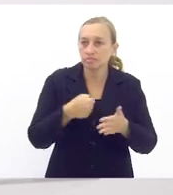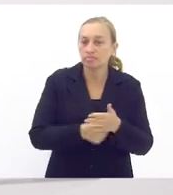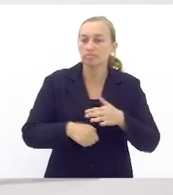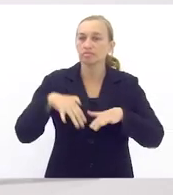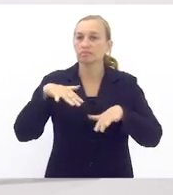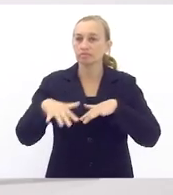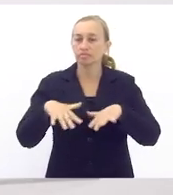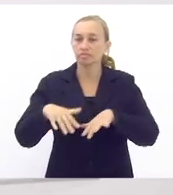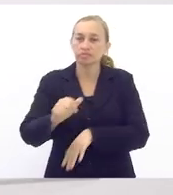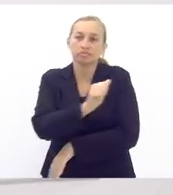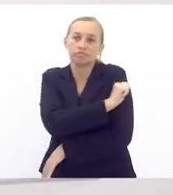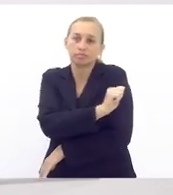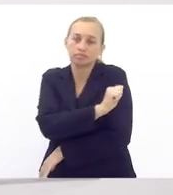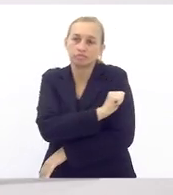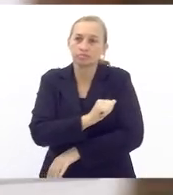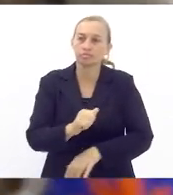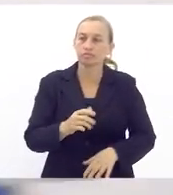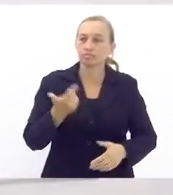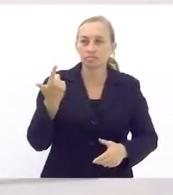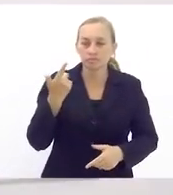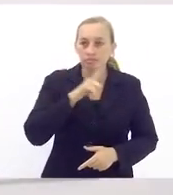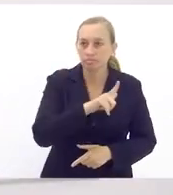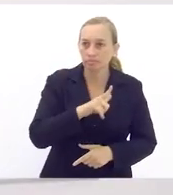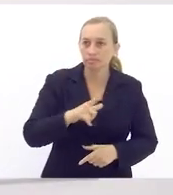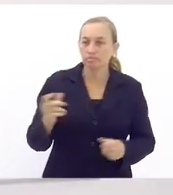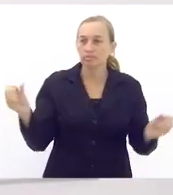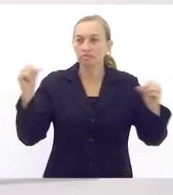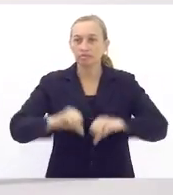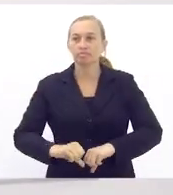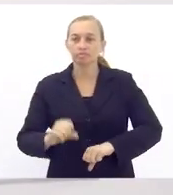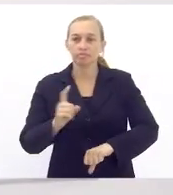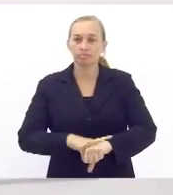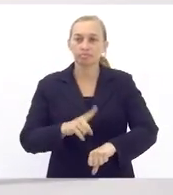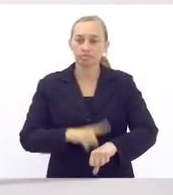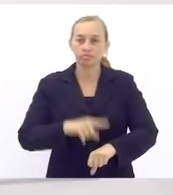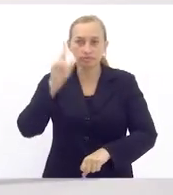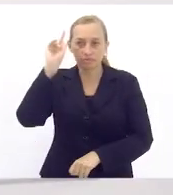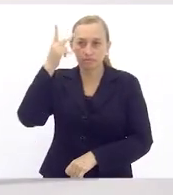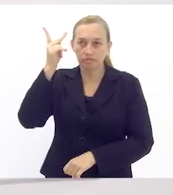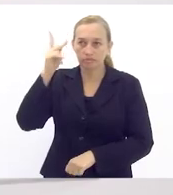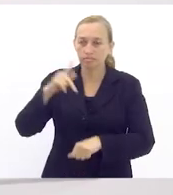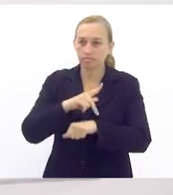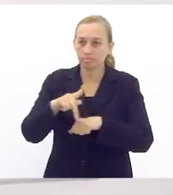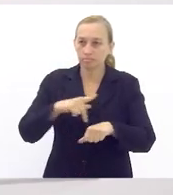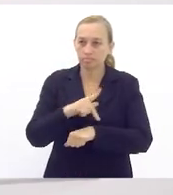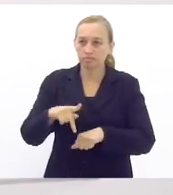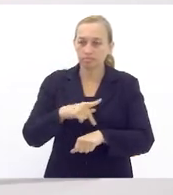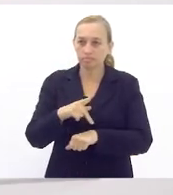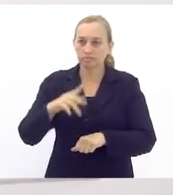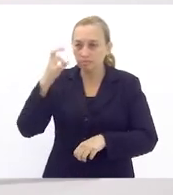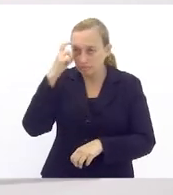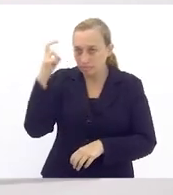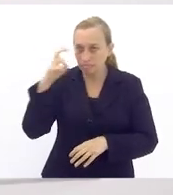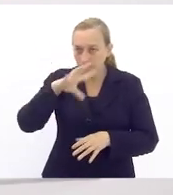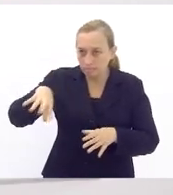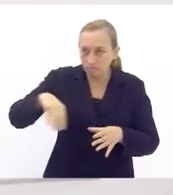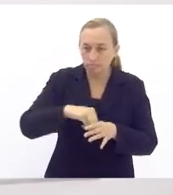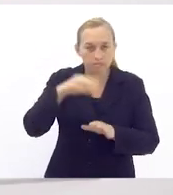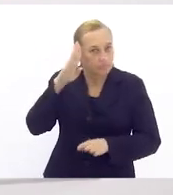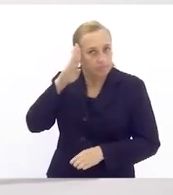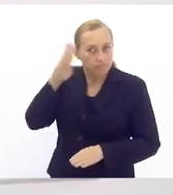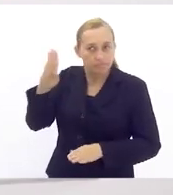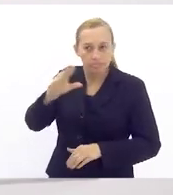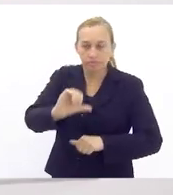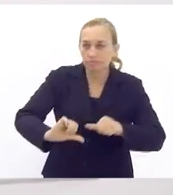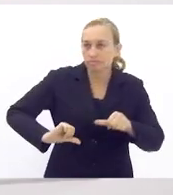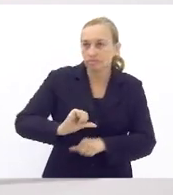estudantil que conseguiu ousar num dos piores momentos da história desse país em colocar a cultura como prioridade para